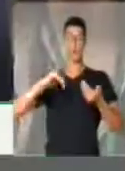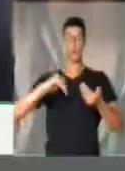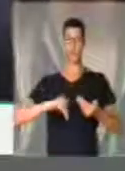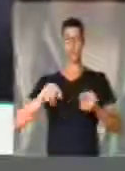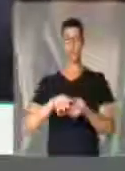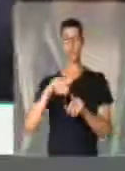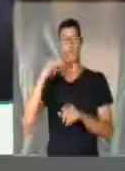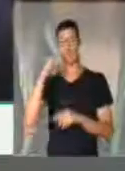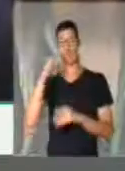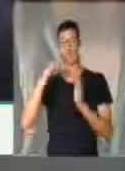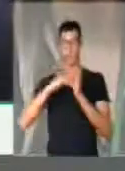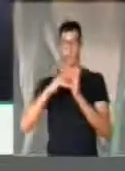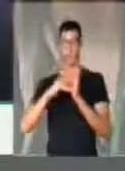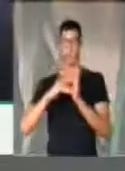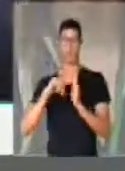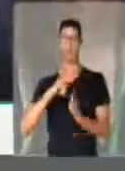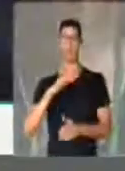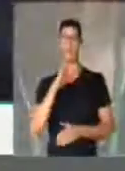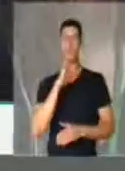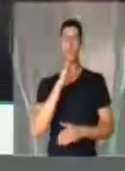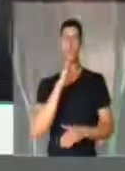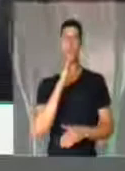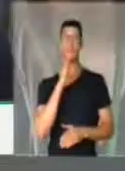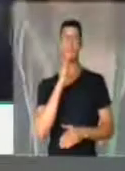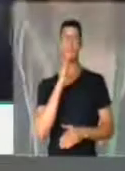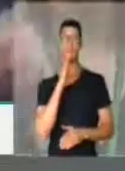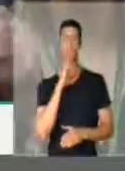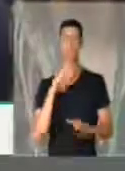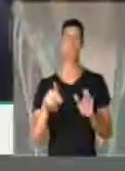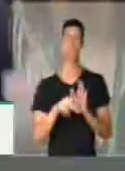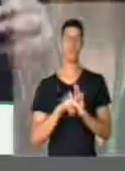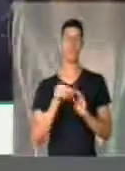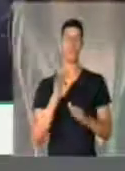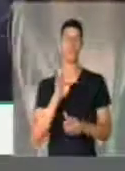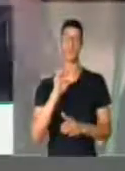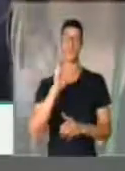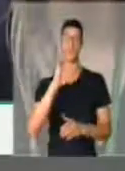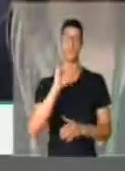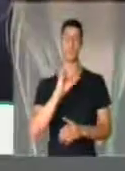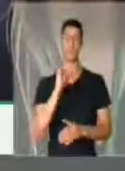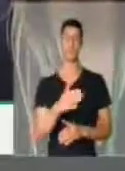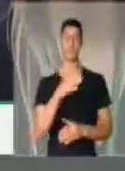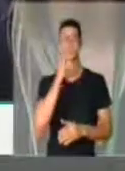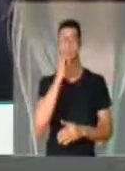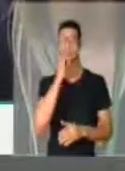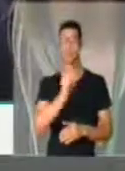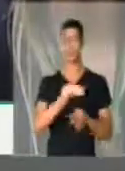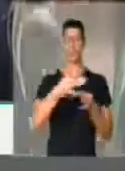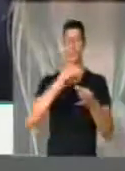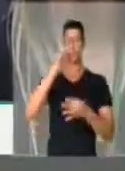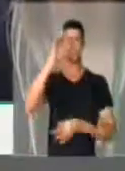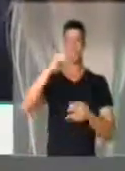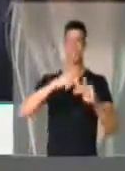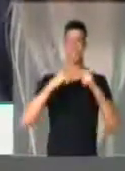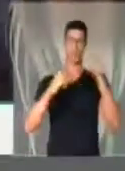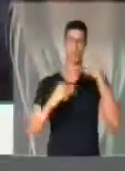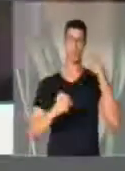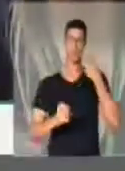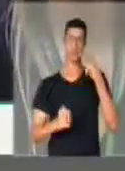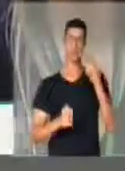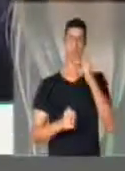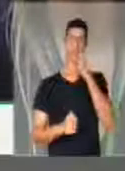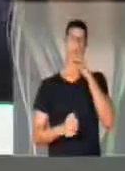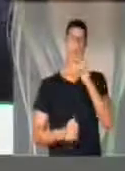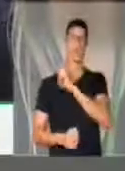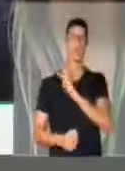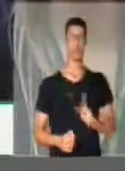e do Senado, tem conhecimento desses fatos que foram narrados pelo vereador que é pai